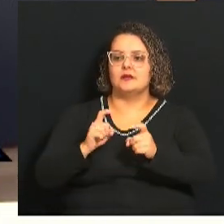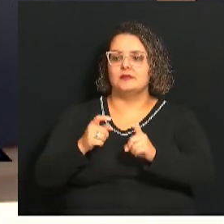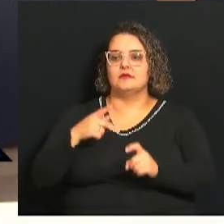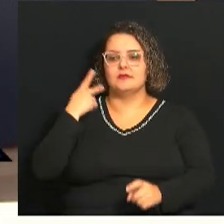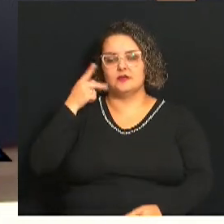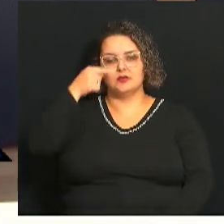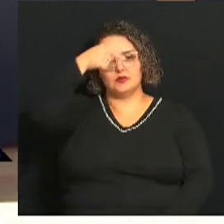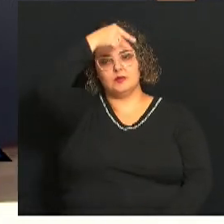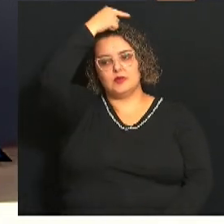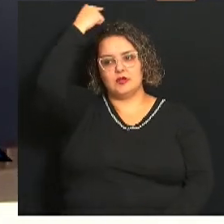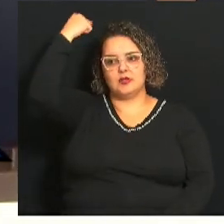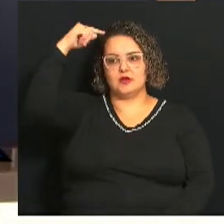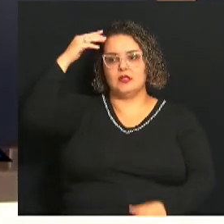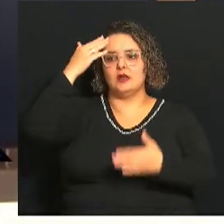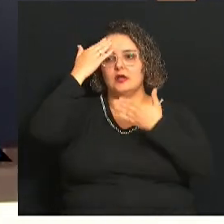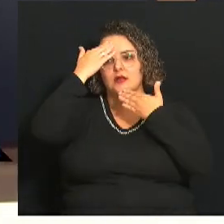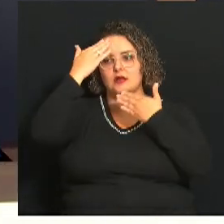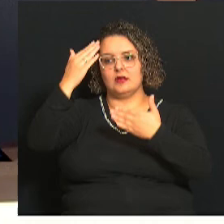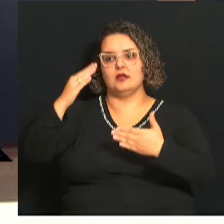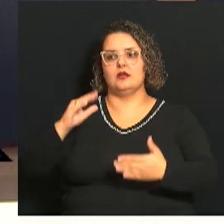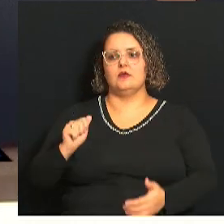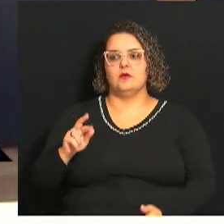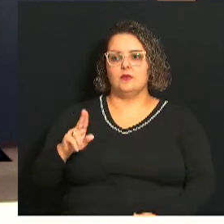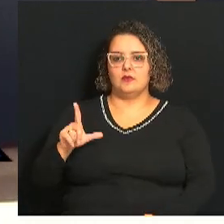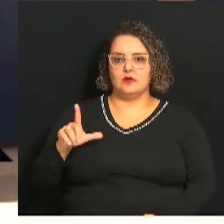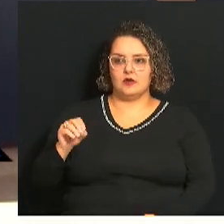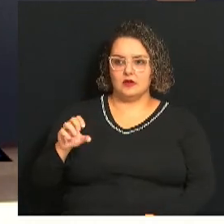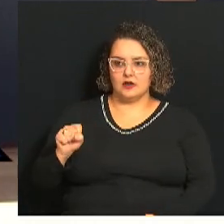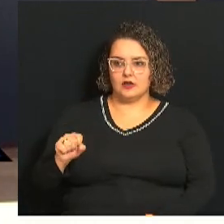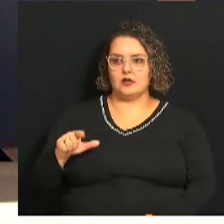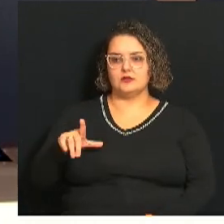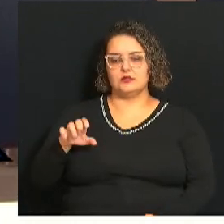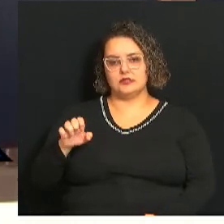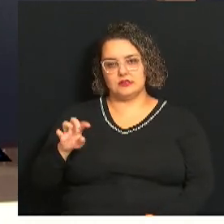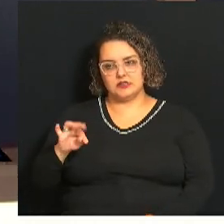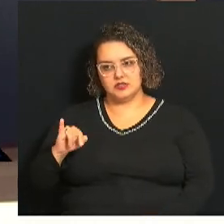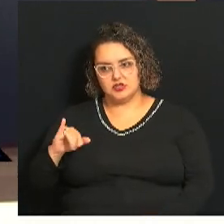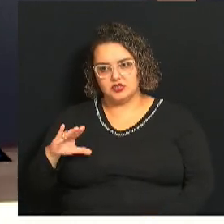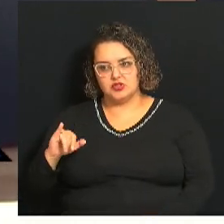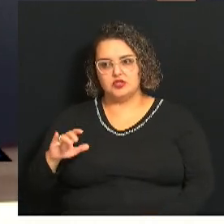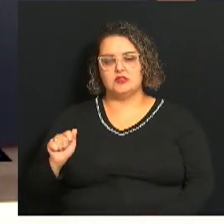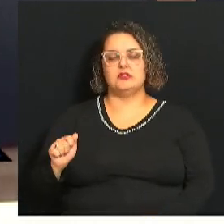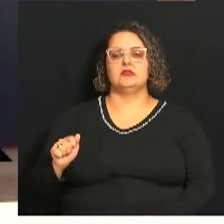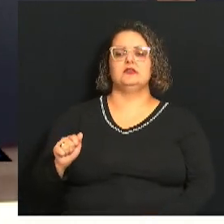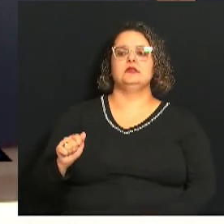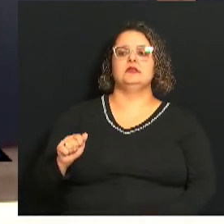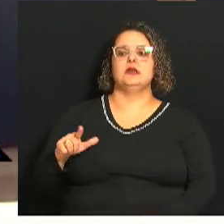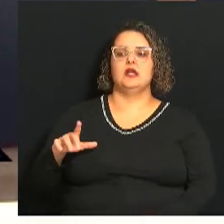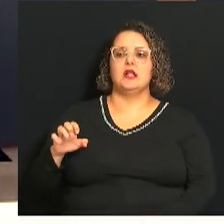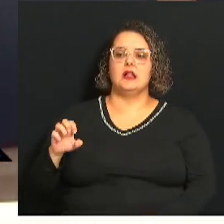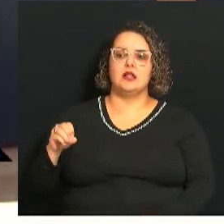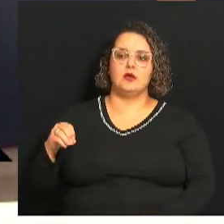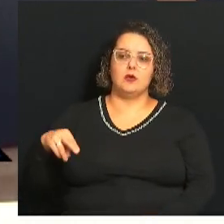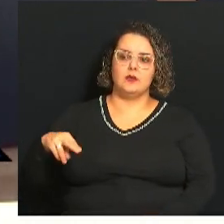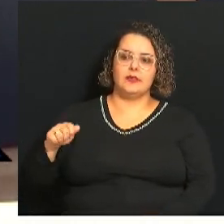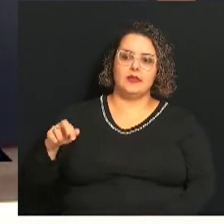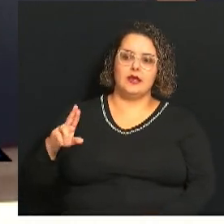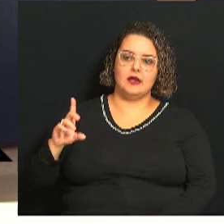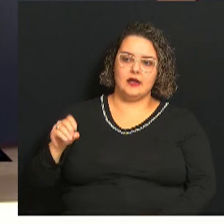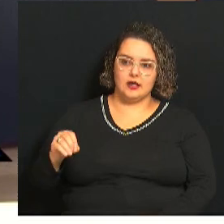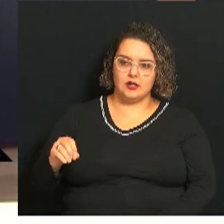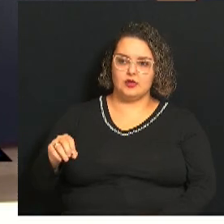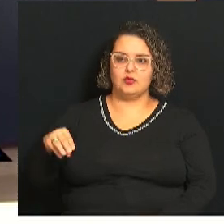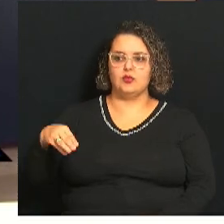Gaspar, agradecer o Carlos Alexandre, a Letícia do Resgate Cambuí, Leonardo Martins,